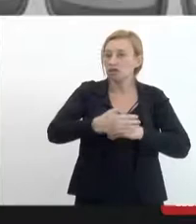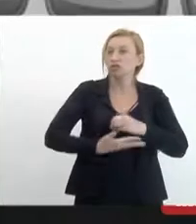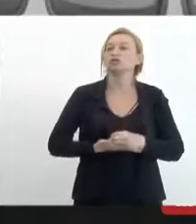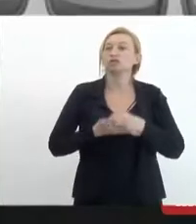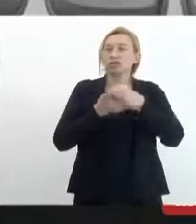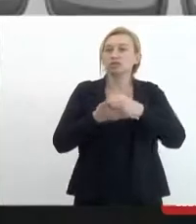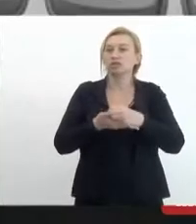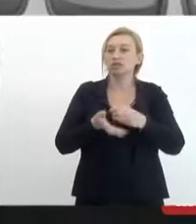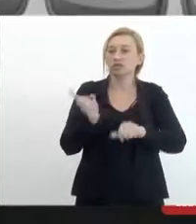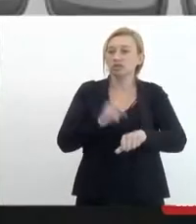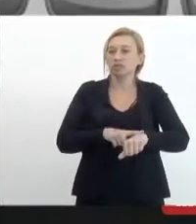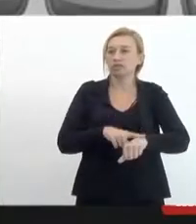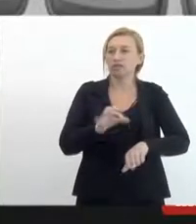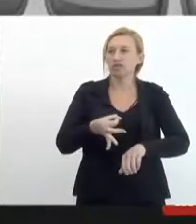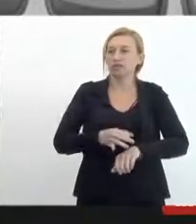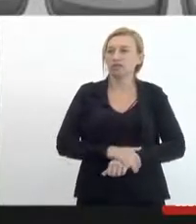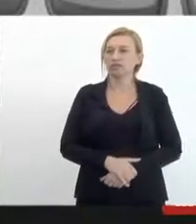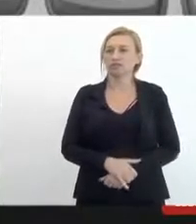prazo.